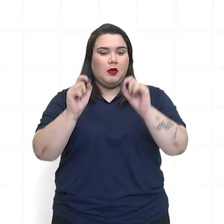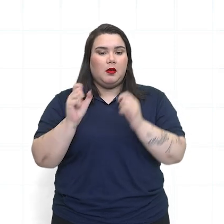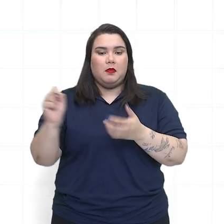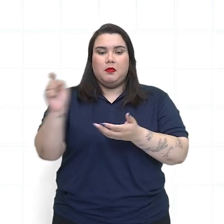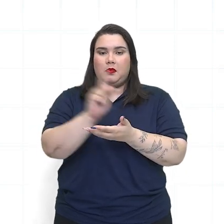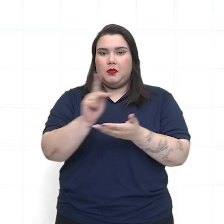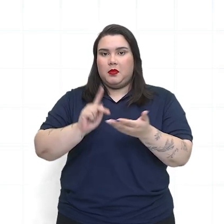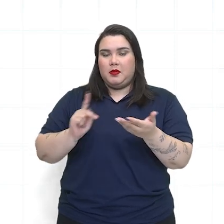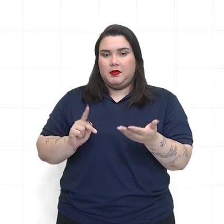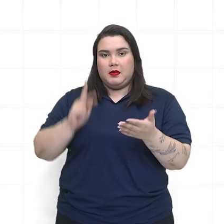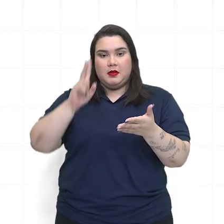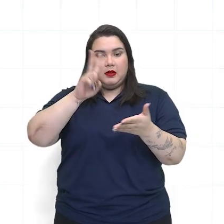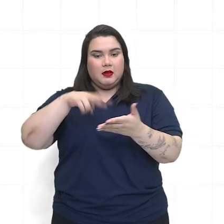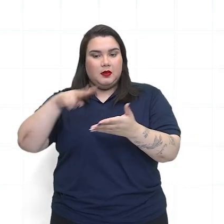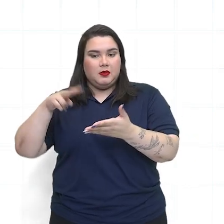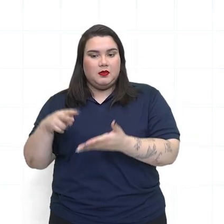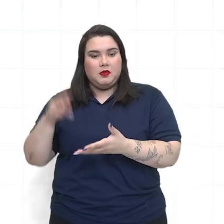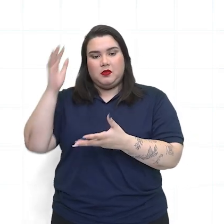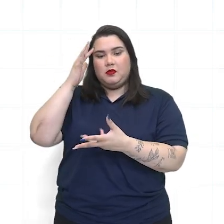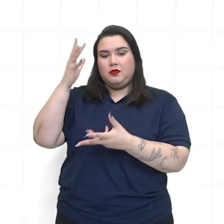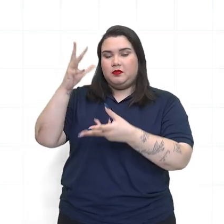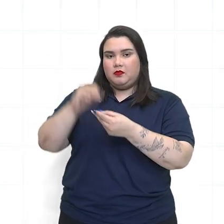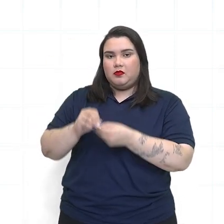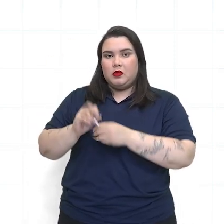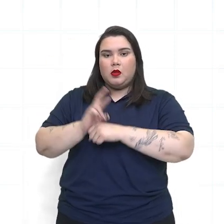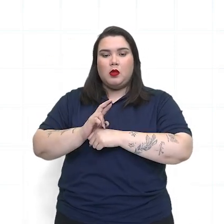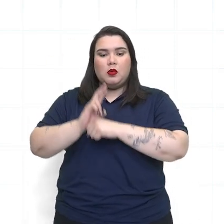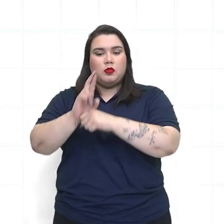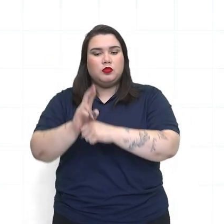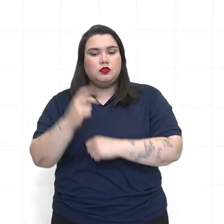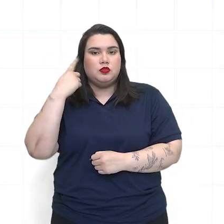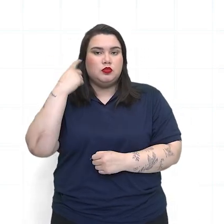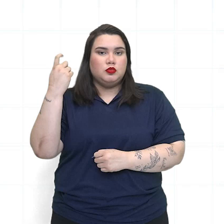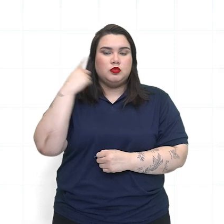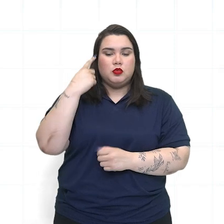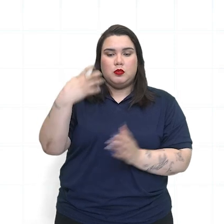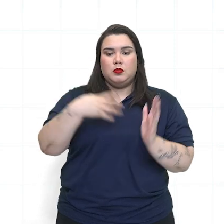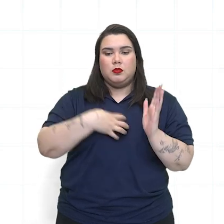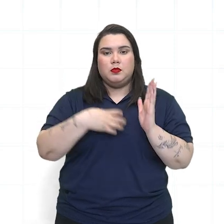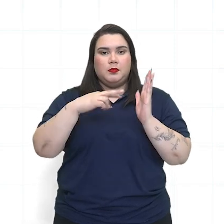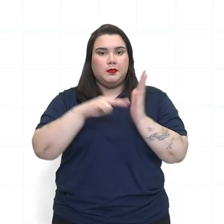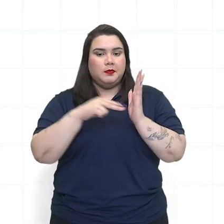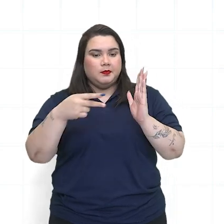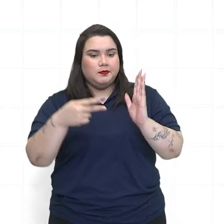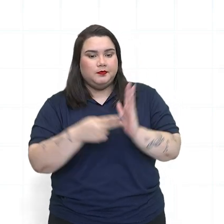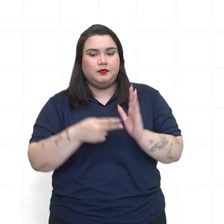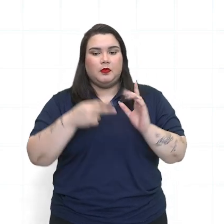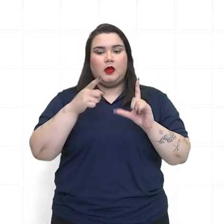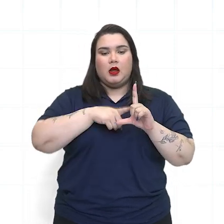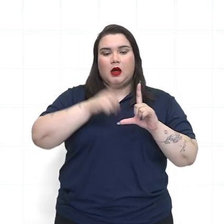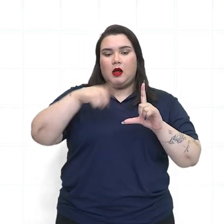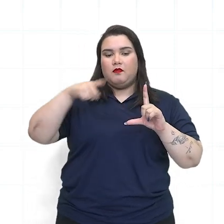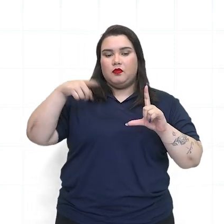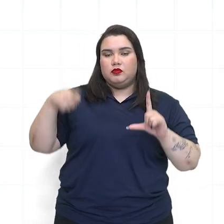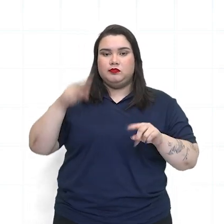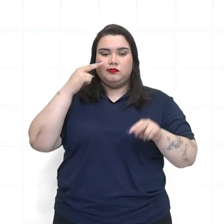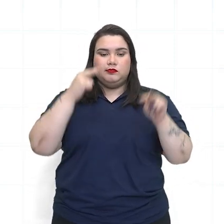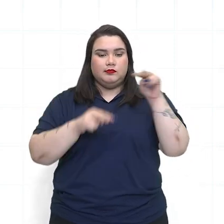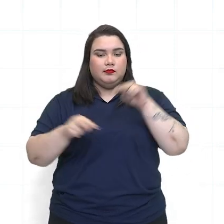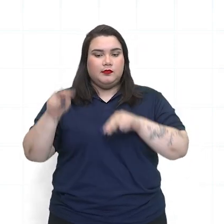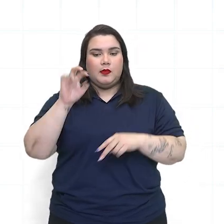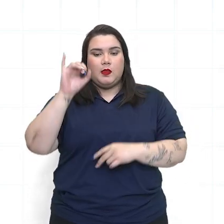é poema. Leitura e interpretação, recursos expressivos sonoros, semânticos,